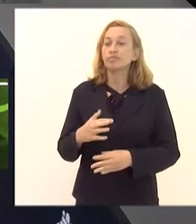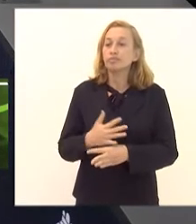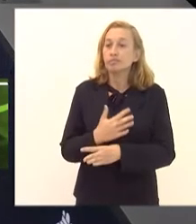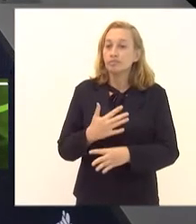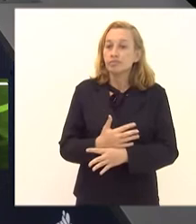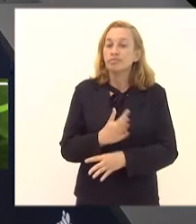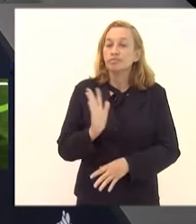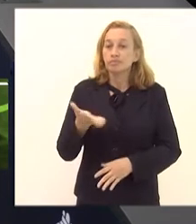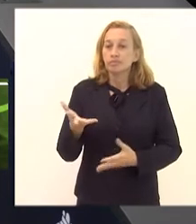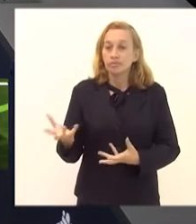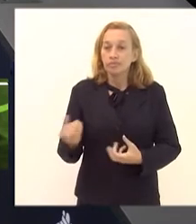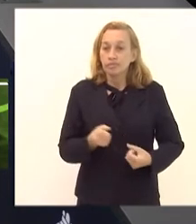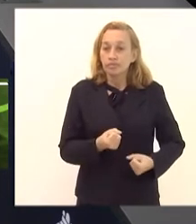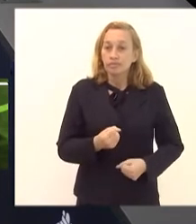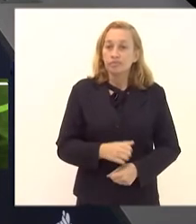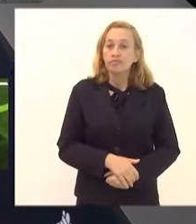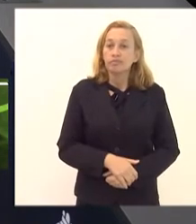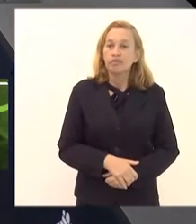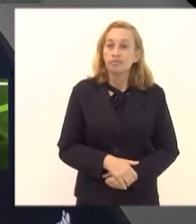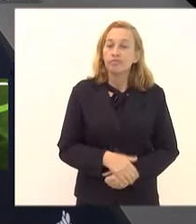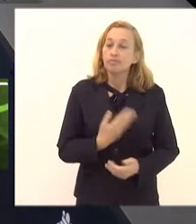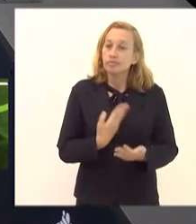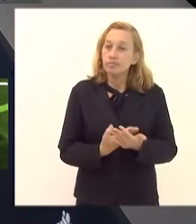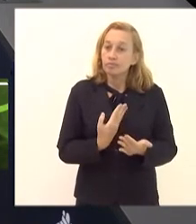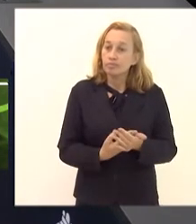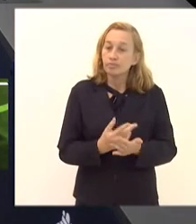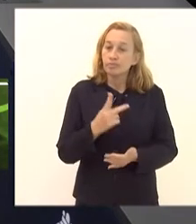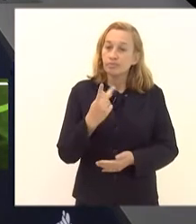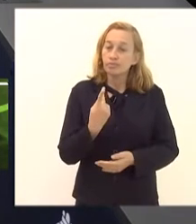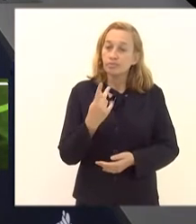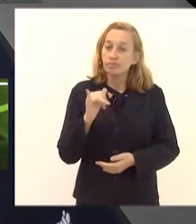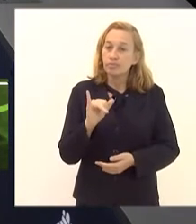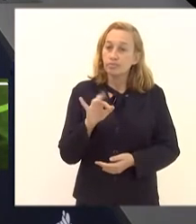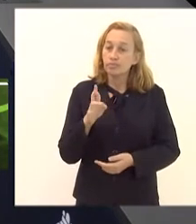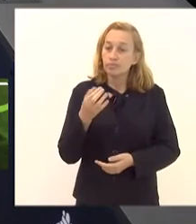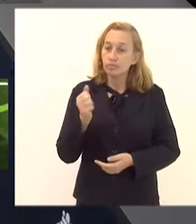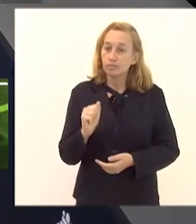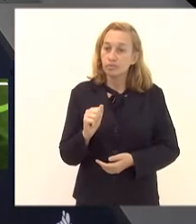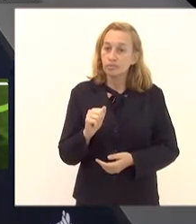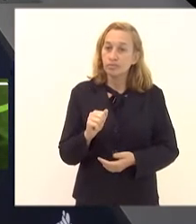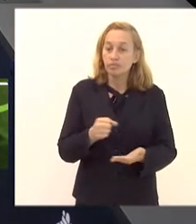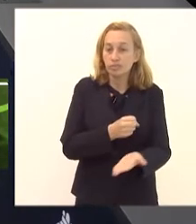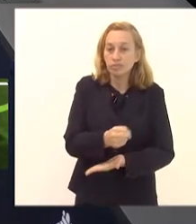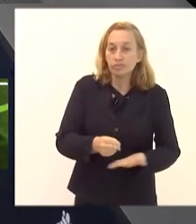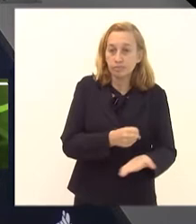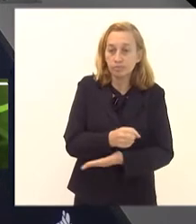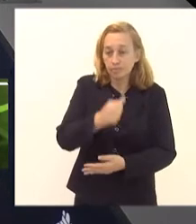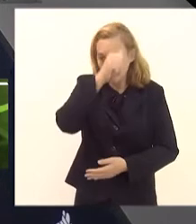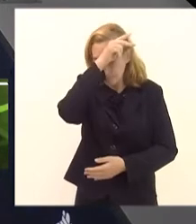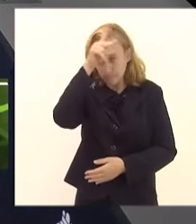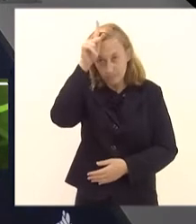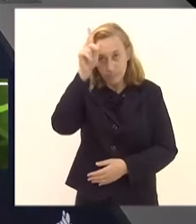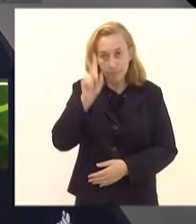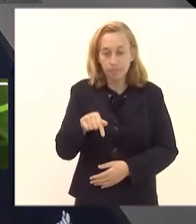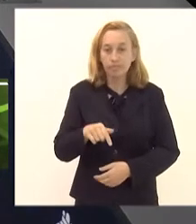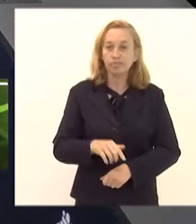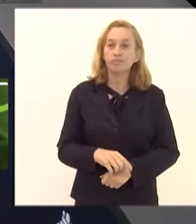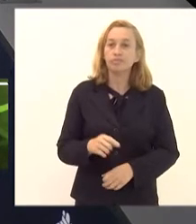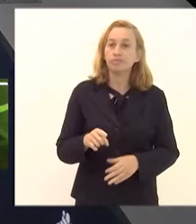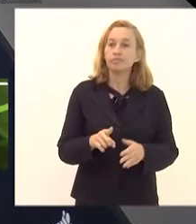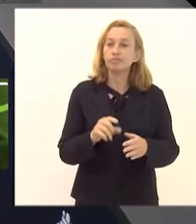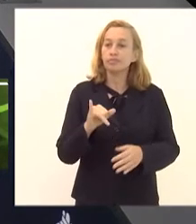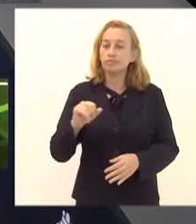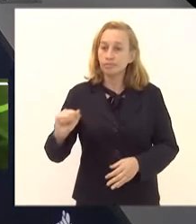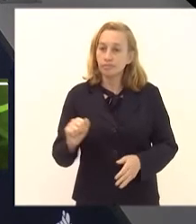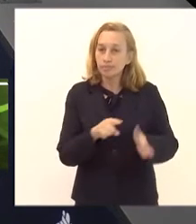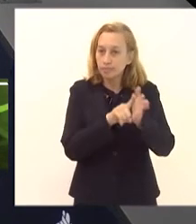a gente já tinha recebido um estudo hidrológico. O projeto básico é da prefeitura. A gente, no INEA, a gente avaliou o projeto,